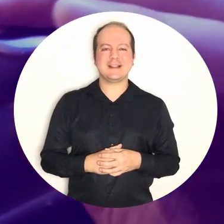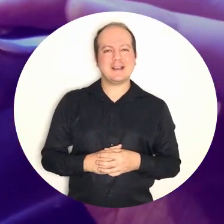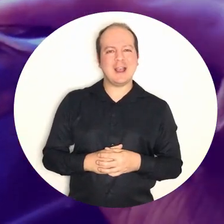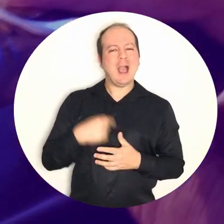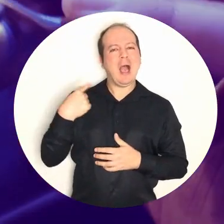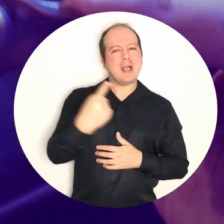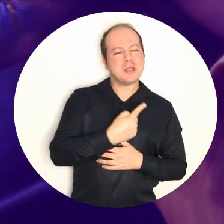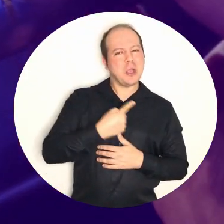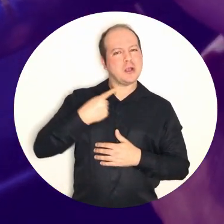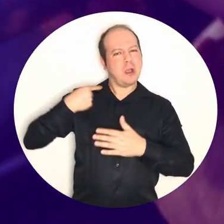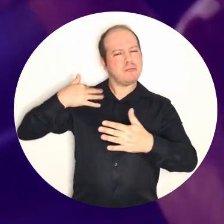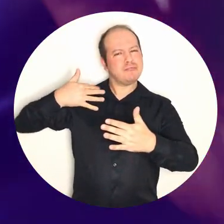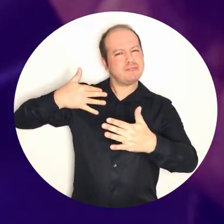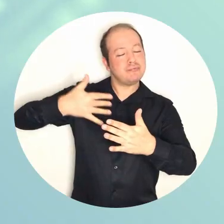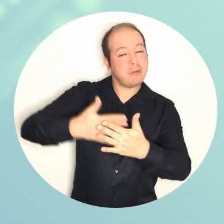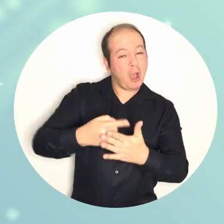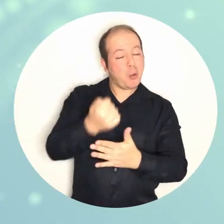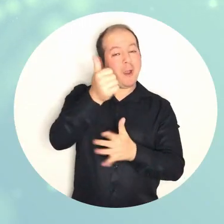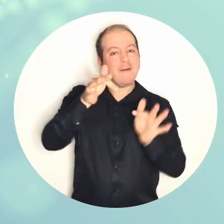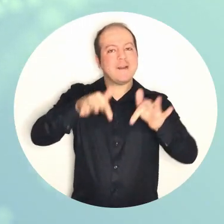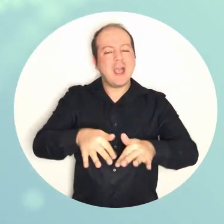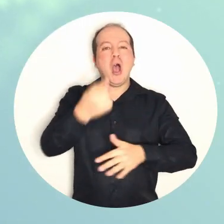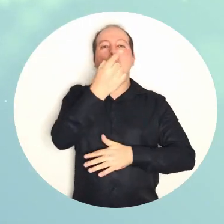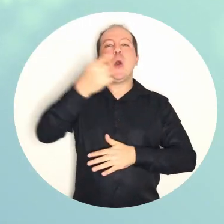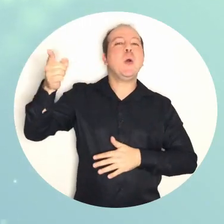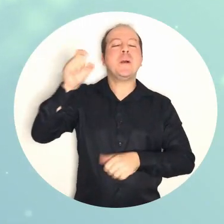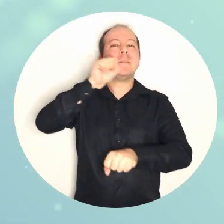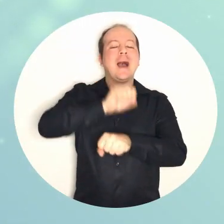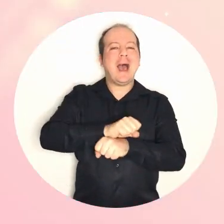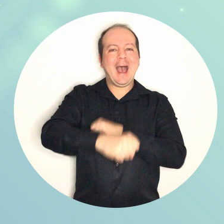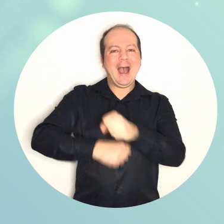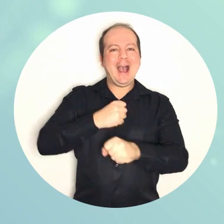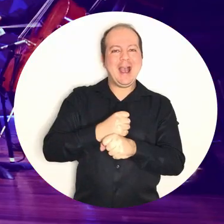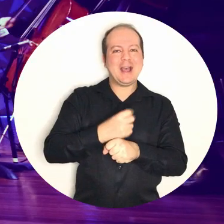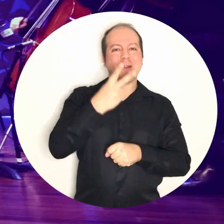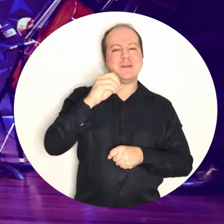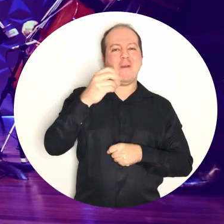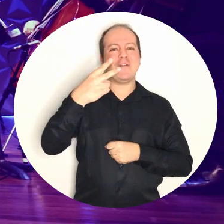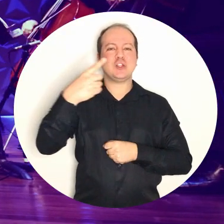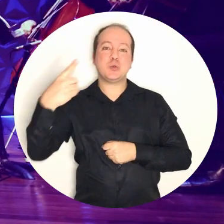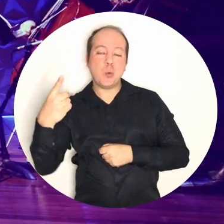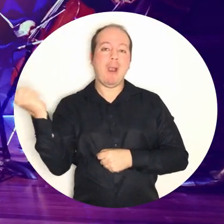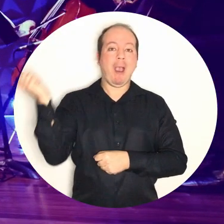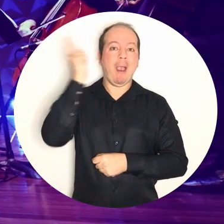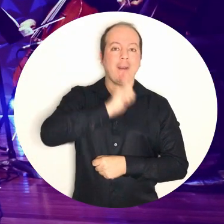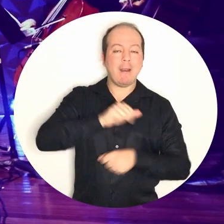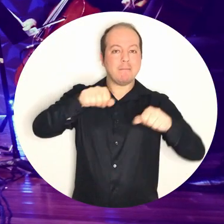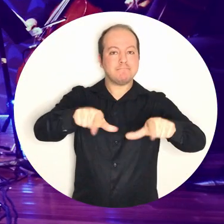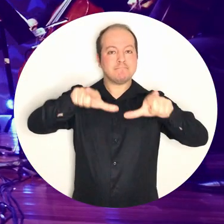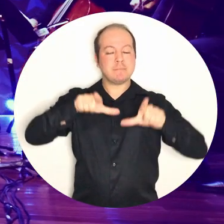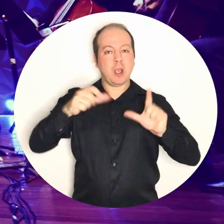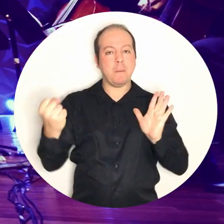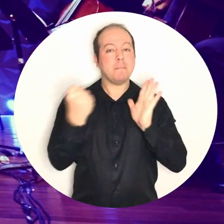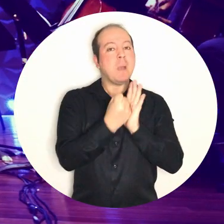A nossa viagem está quase no fim. Nossa última parada é em 2021. A OSB ganha o